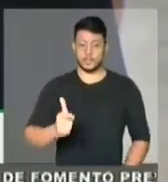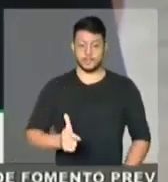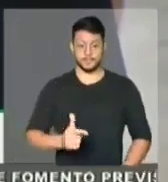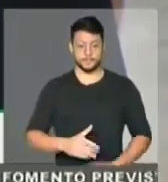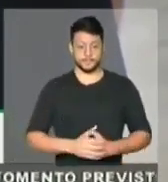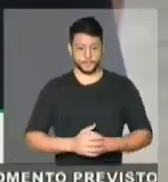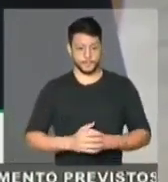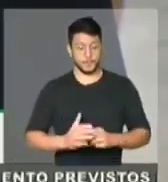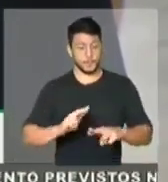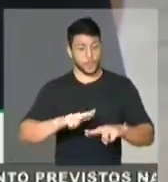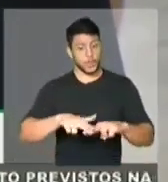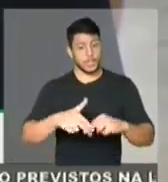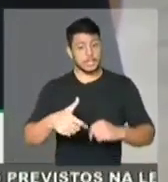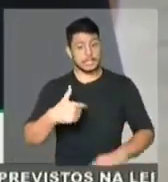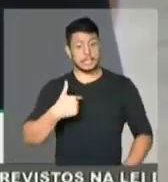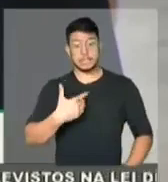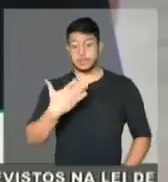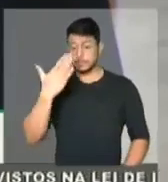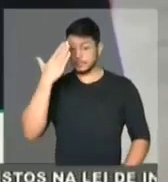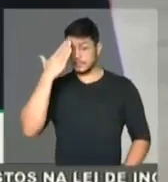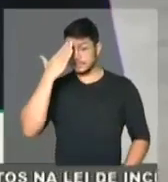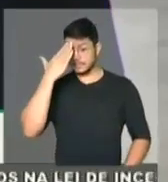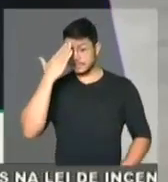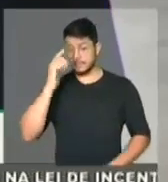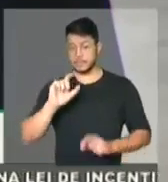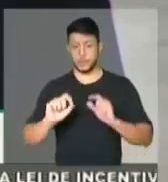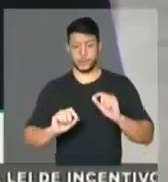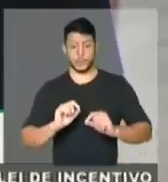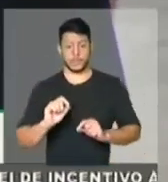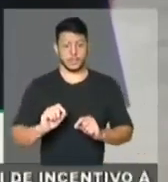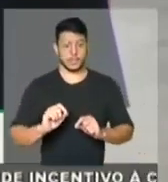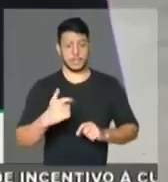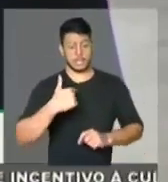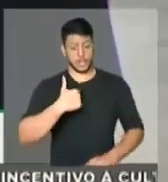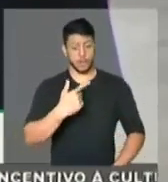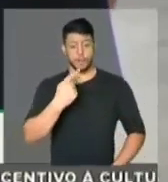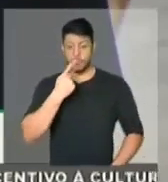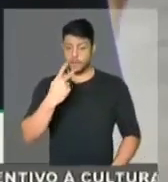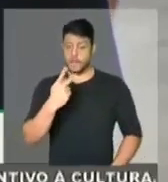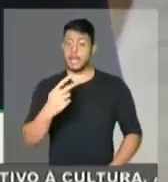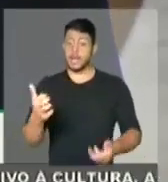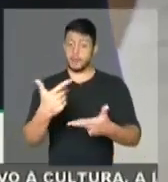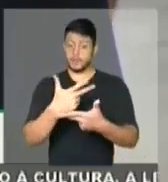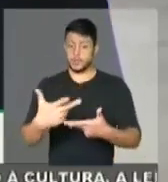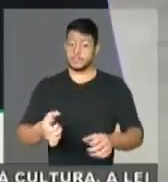Porque eu sei o preço que eu pagarei no meu estado por falar o que eu vou falar.